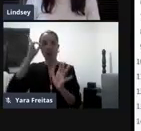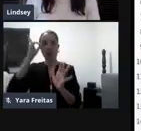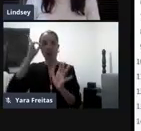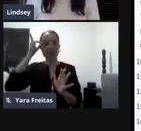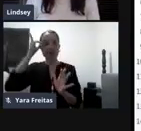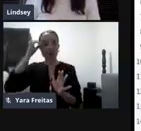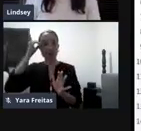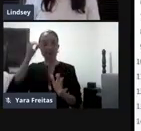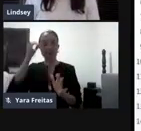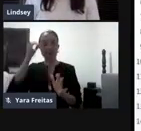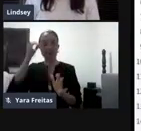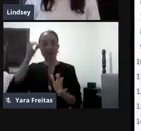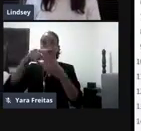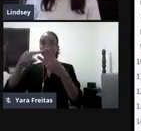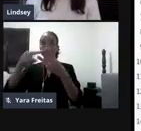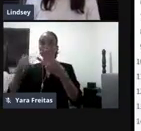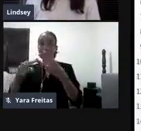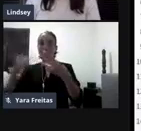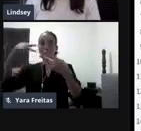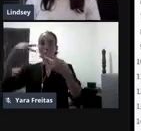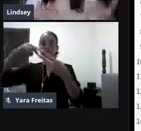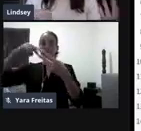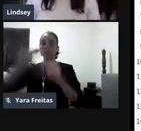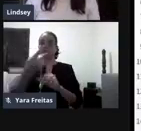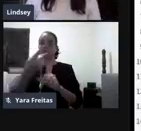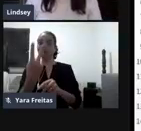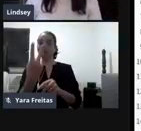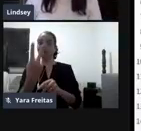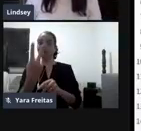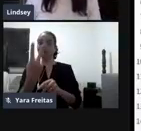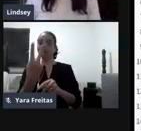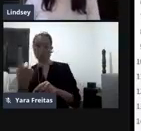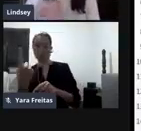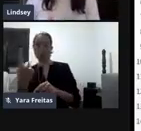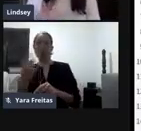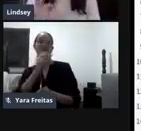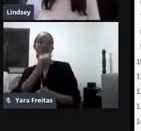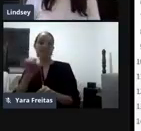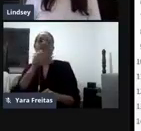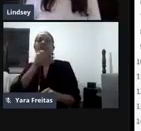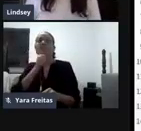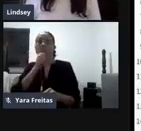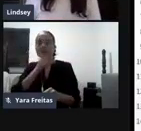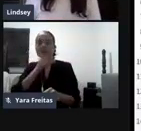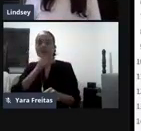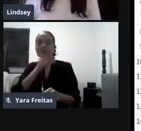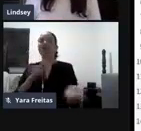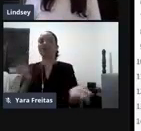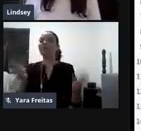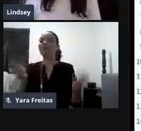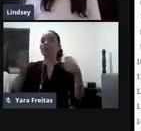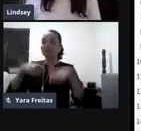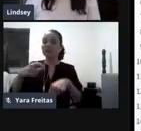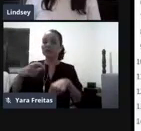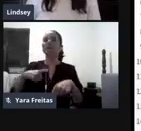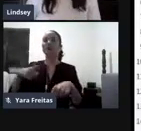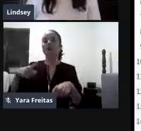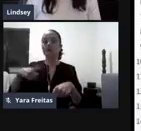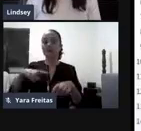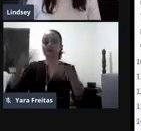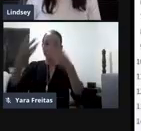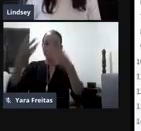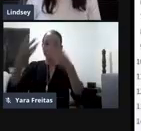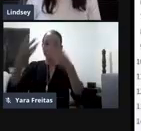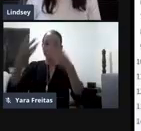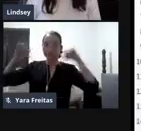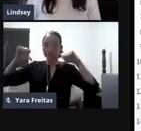21, tá? Ou seja, quando elas envelhecem, elas têm maior possibilidade de ter Alzheimer. E